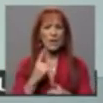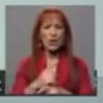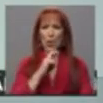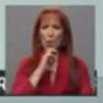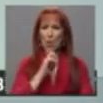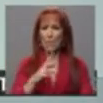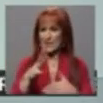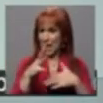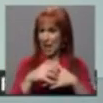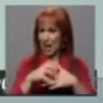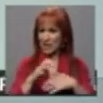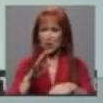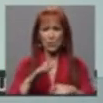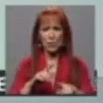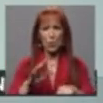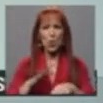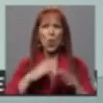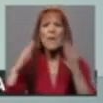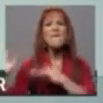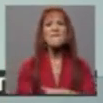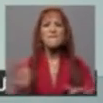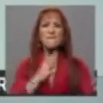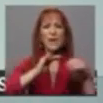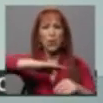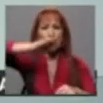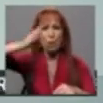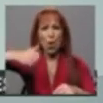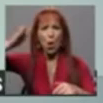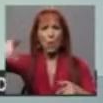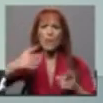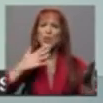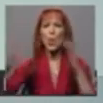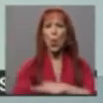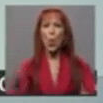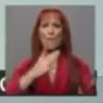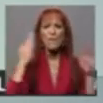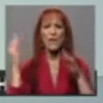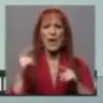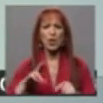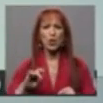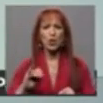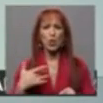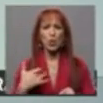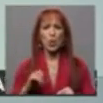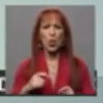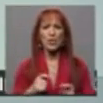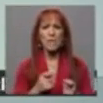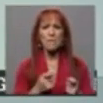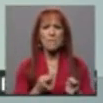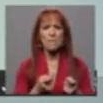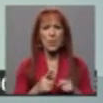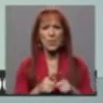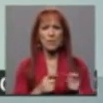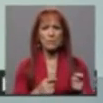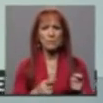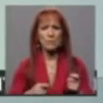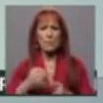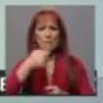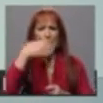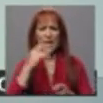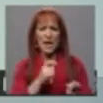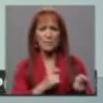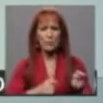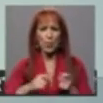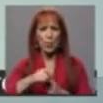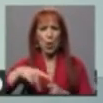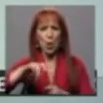aviso laranja para o vento nas terras altas. O vento é de sudoeste, gradualmente ao longo da manhã roda para o